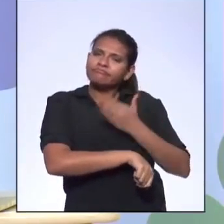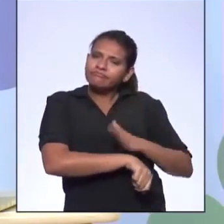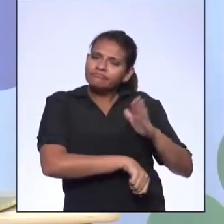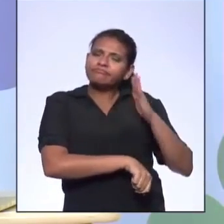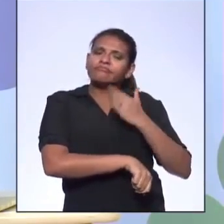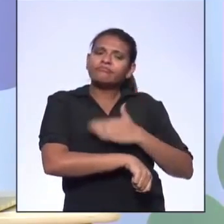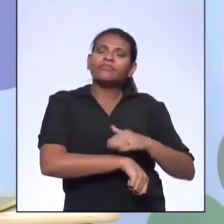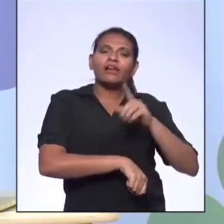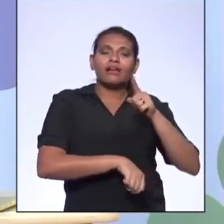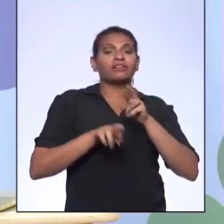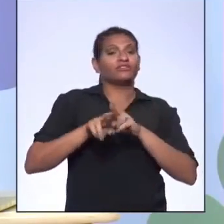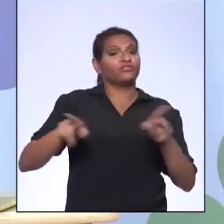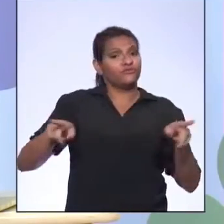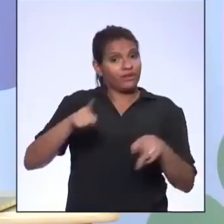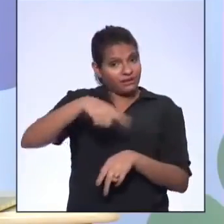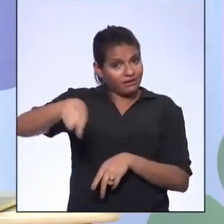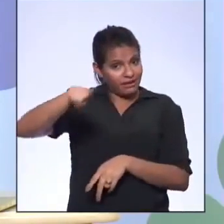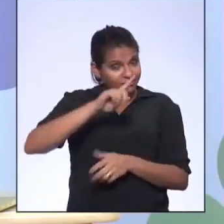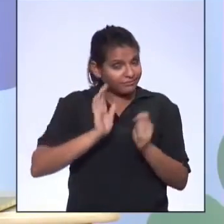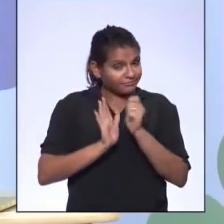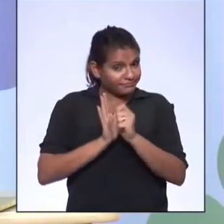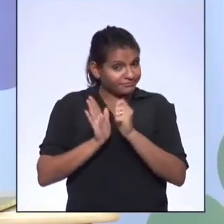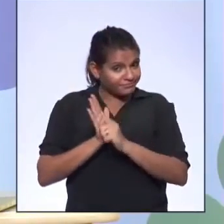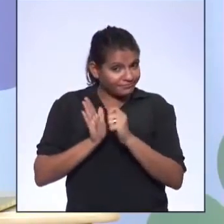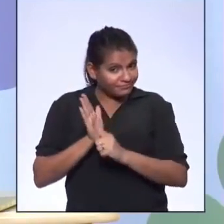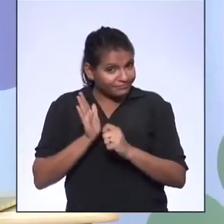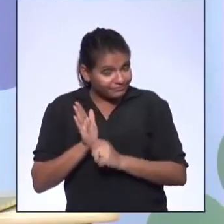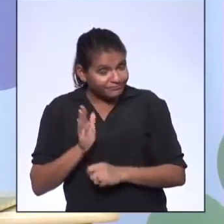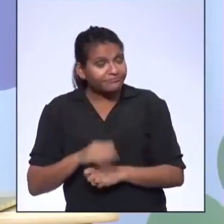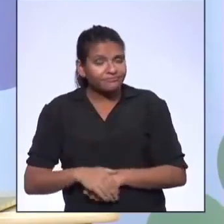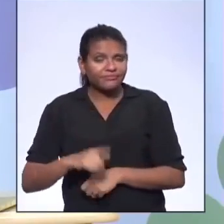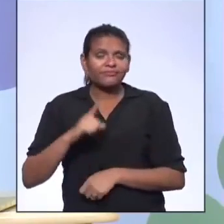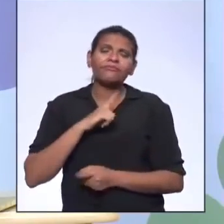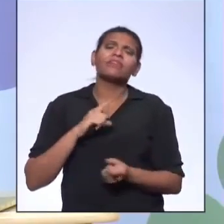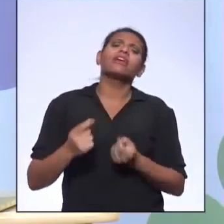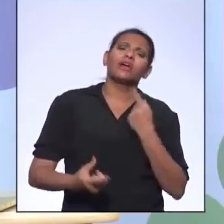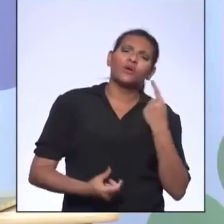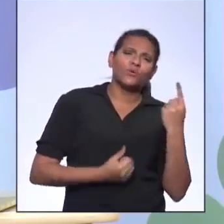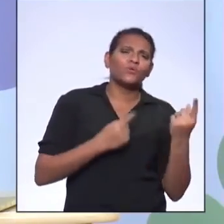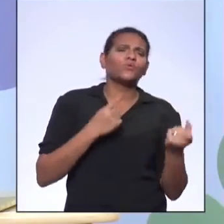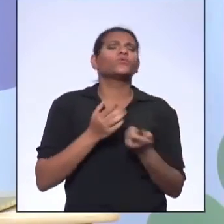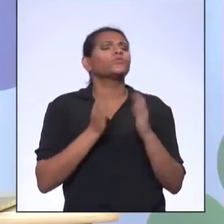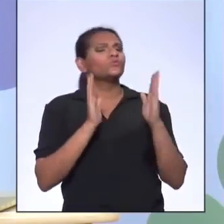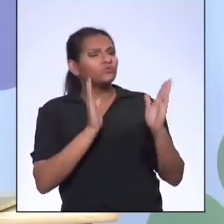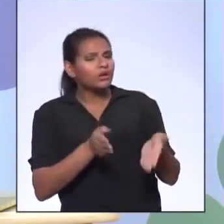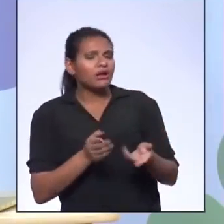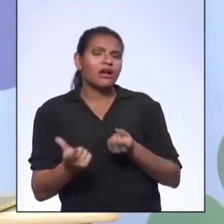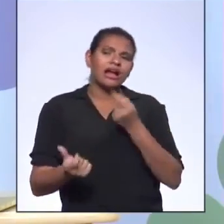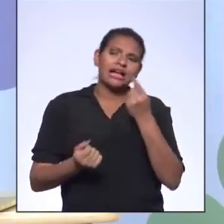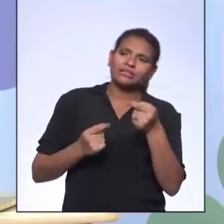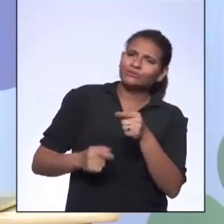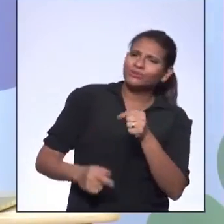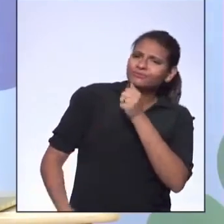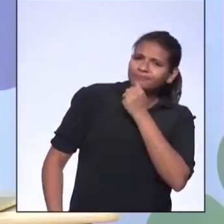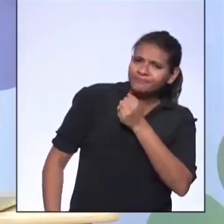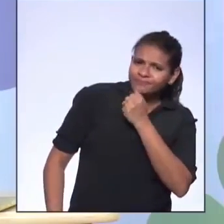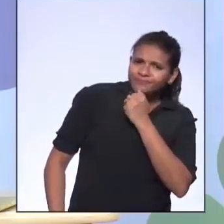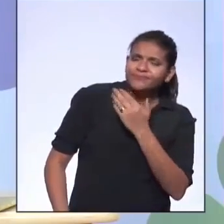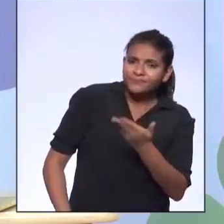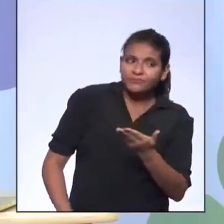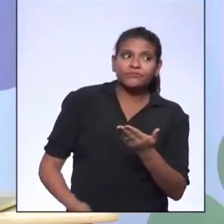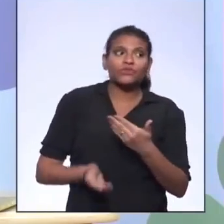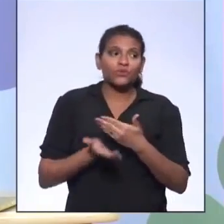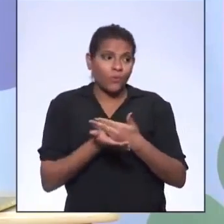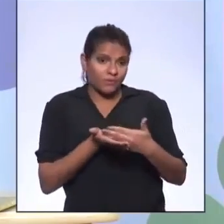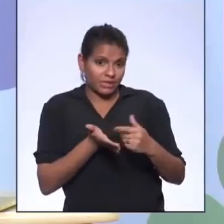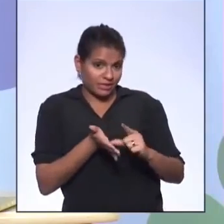diferença que vai fazer na escrita de vocês. Alguns já fazem, outros têm mais dificuldade, mas é assim mesmo, a gente vai chegar lá. Antes de dar início, já